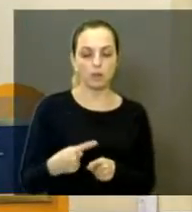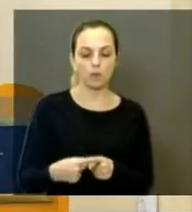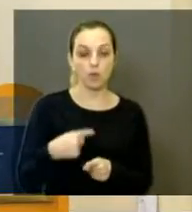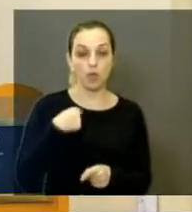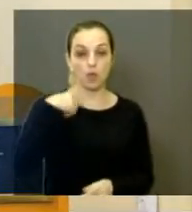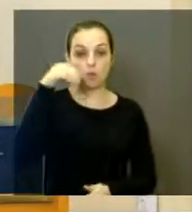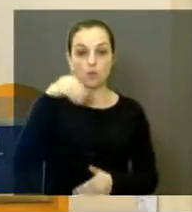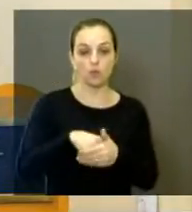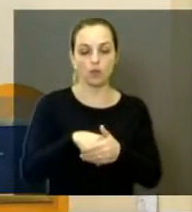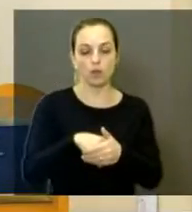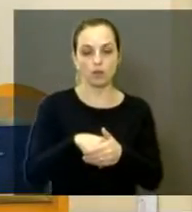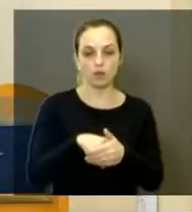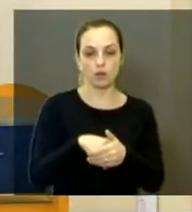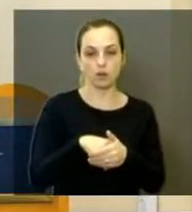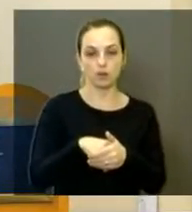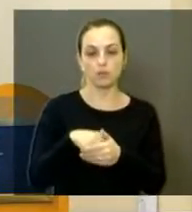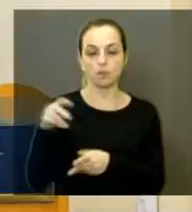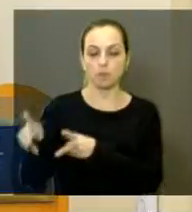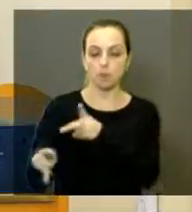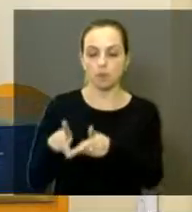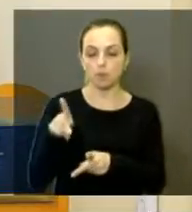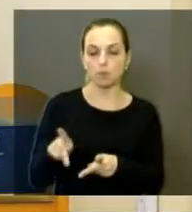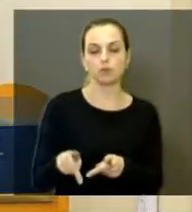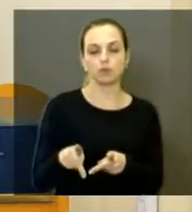eleito pelo povo.